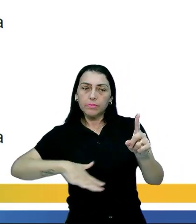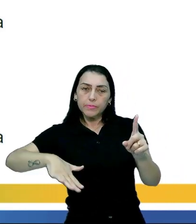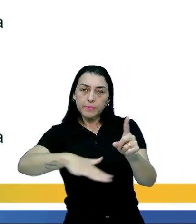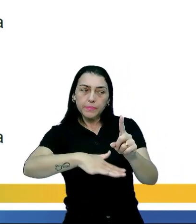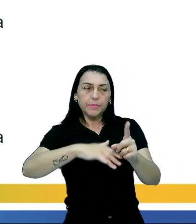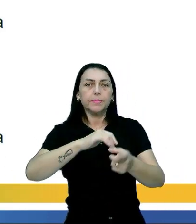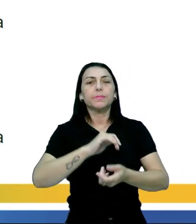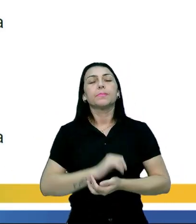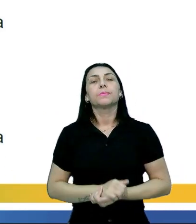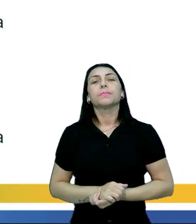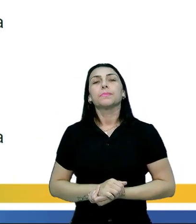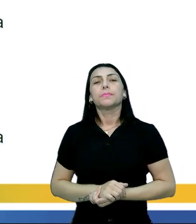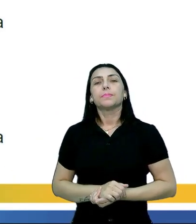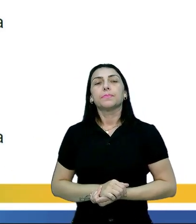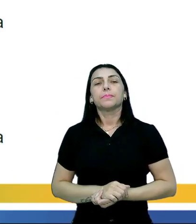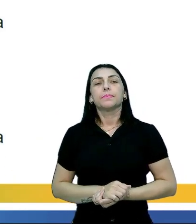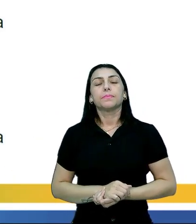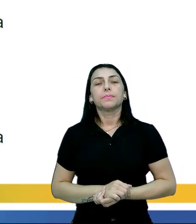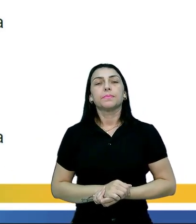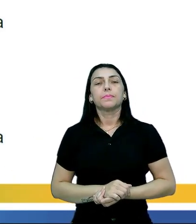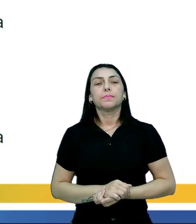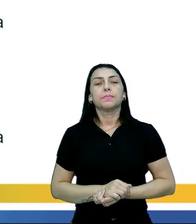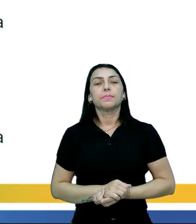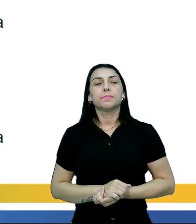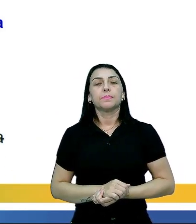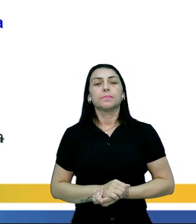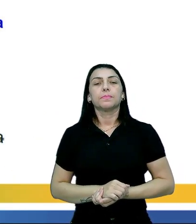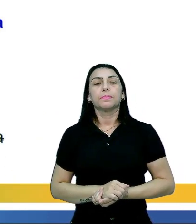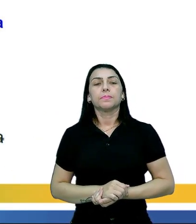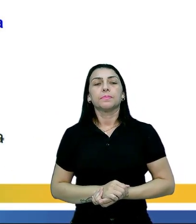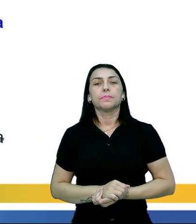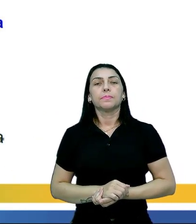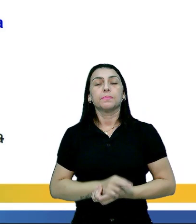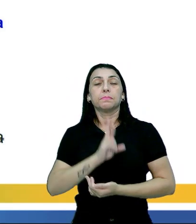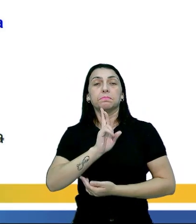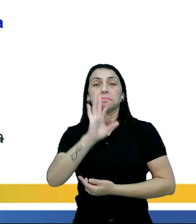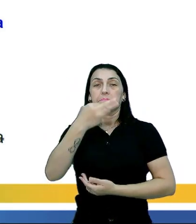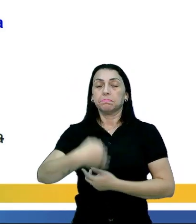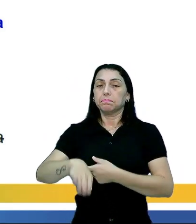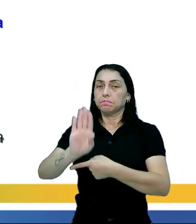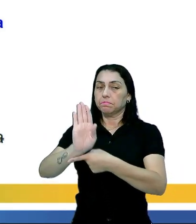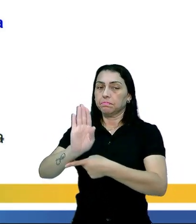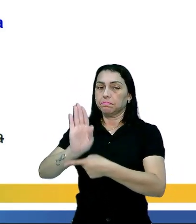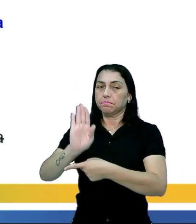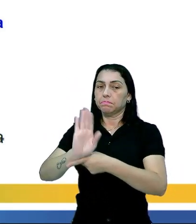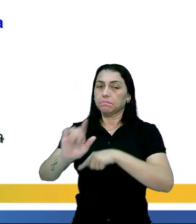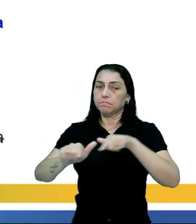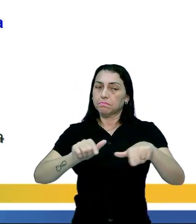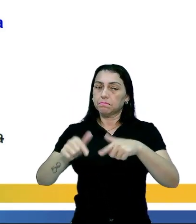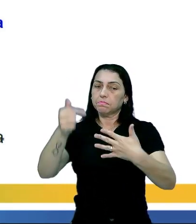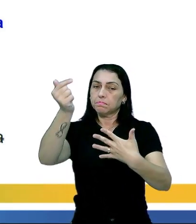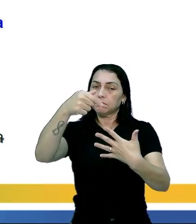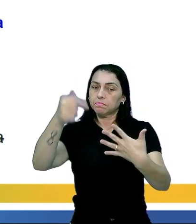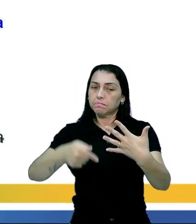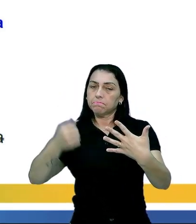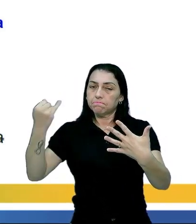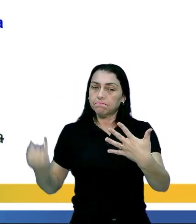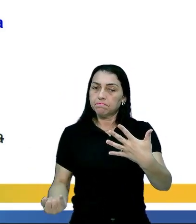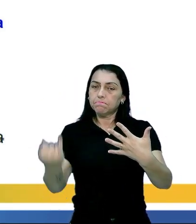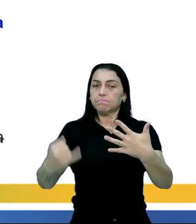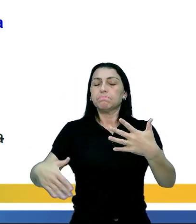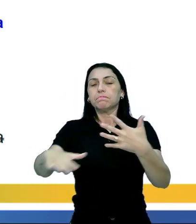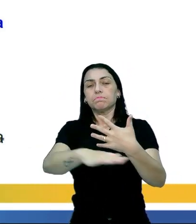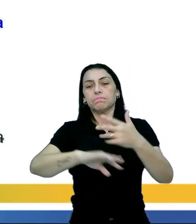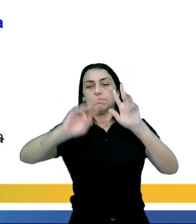a sociedade. Vamos visualizar a alternativa correta? Expressa na letra B. O trabalho foi o